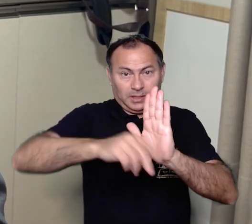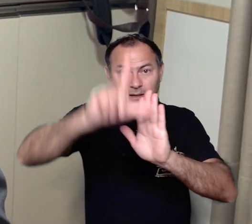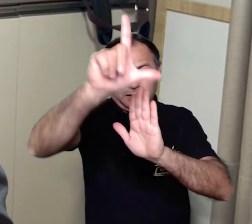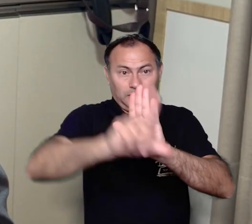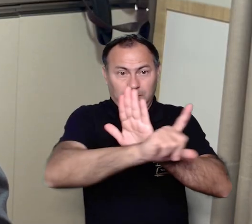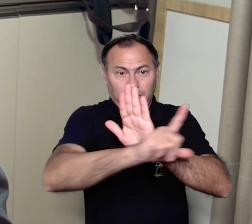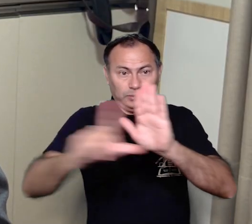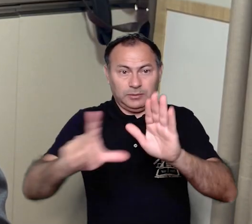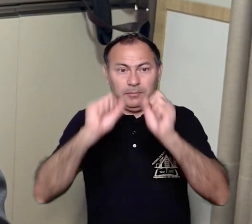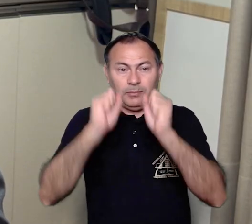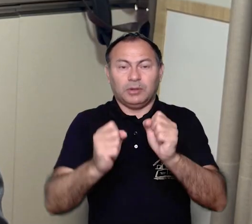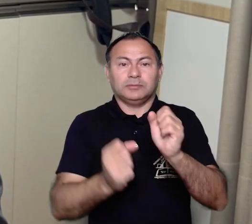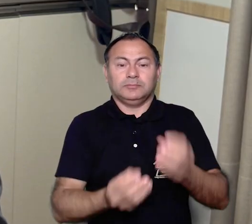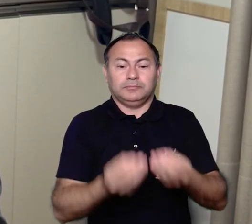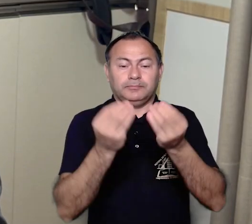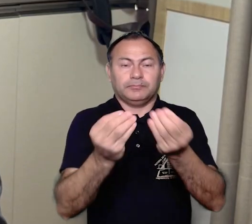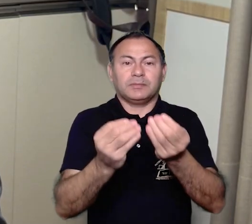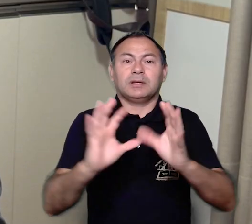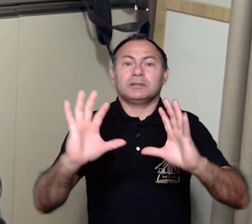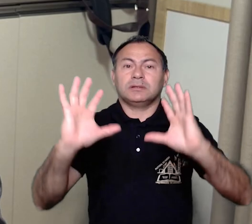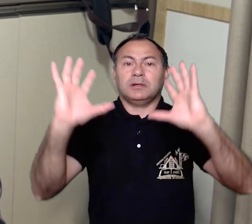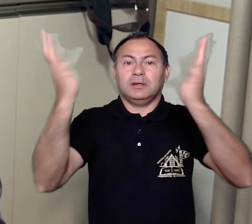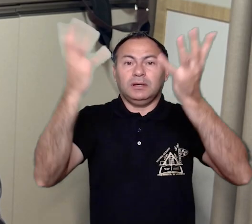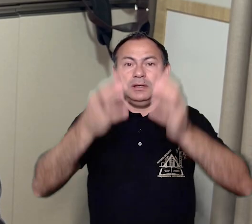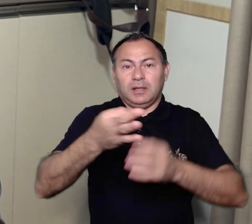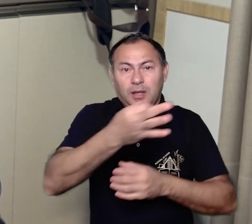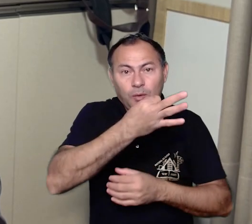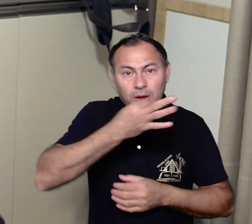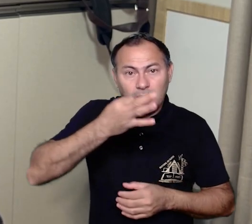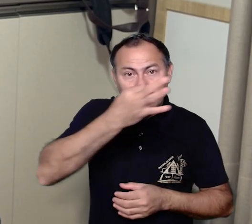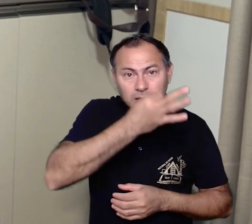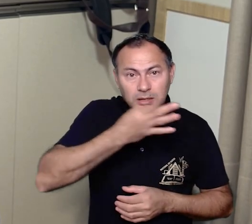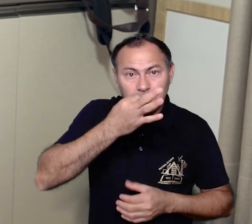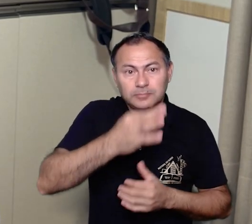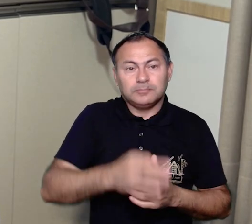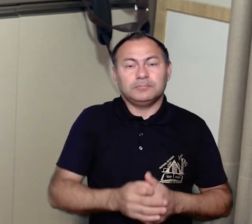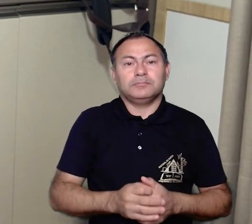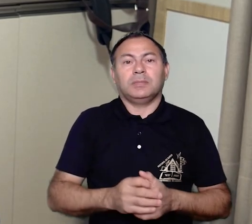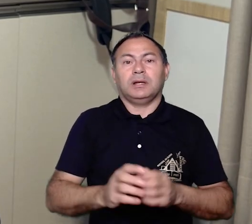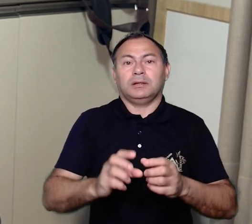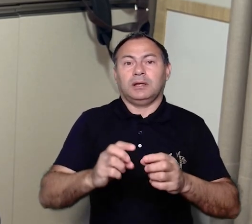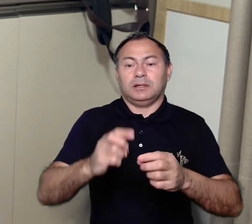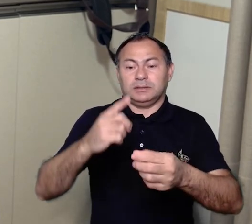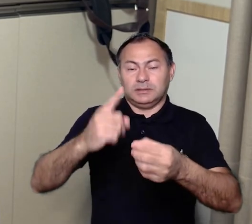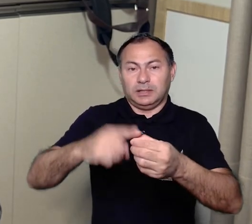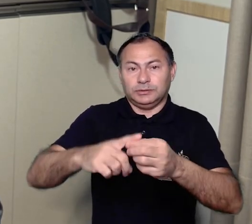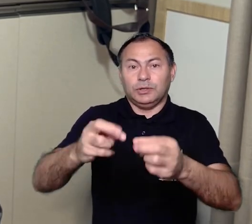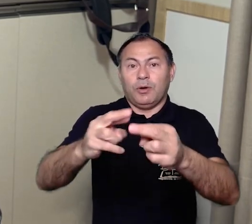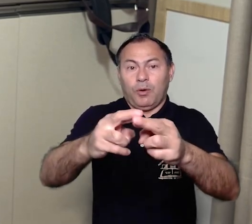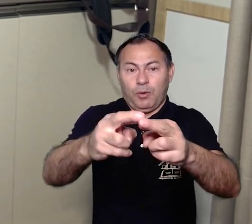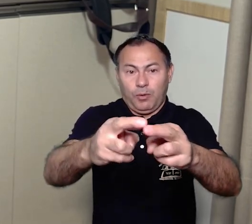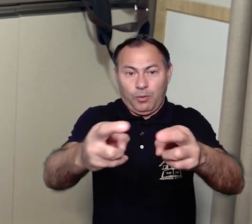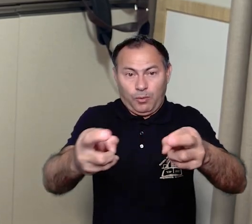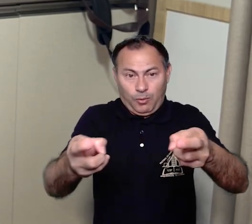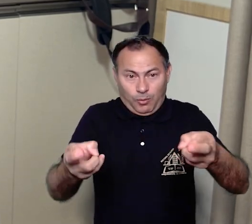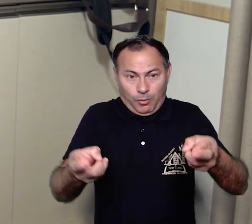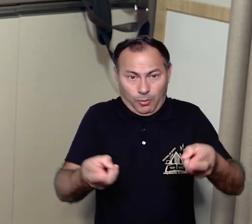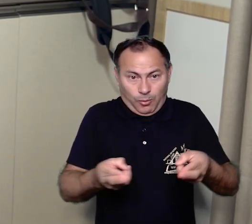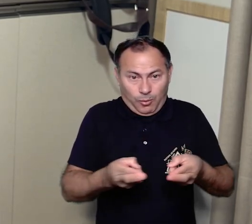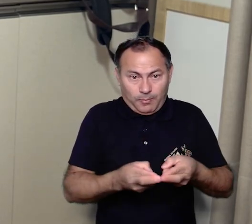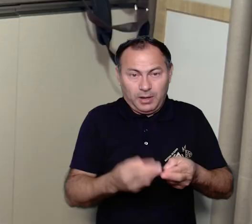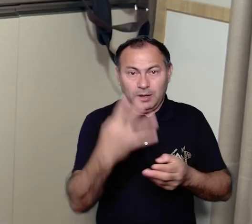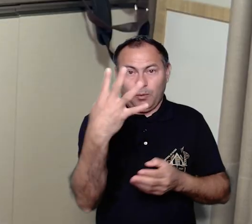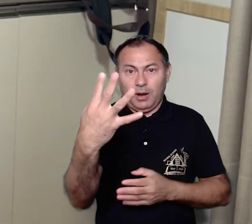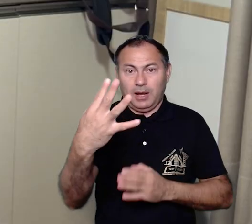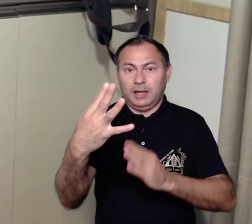podem proporcionar a celebração da Eucaristia. E em Roma, pelo menos uma das